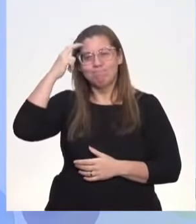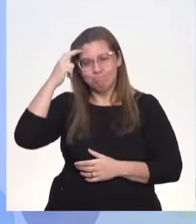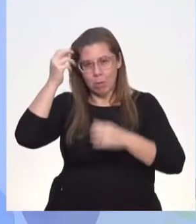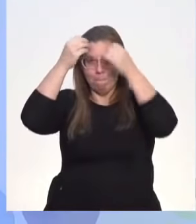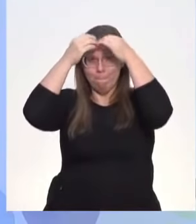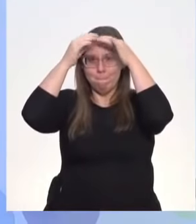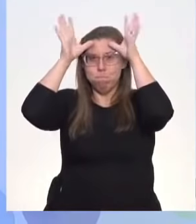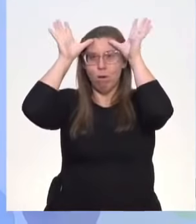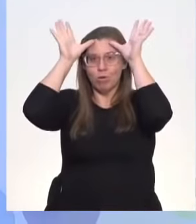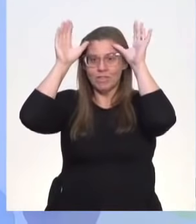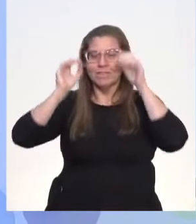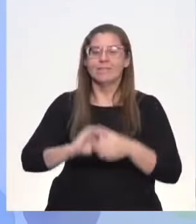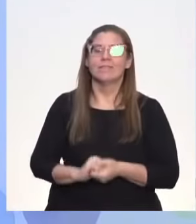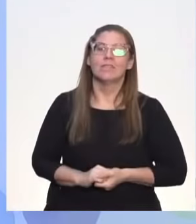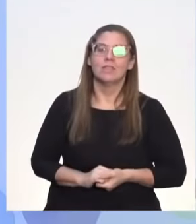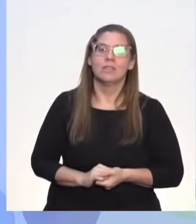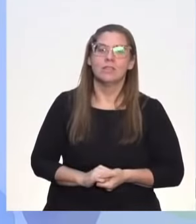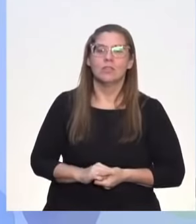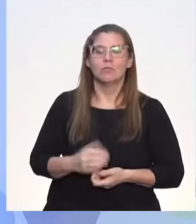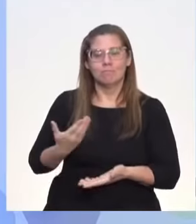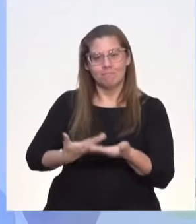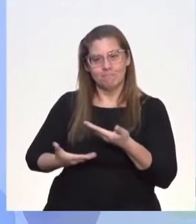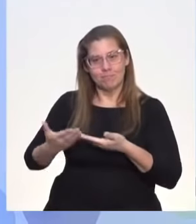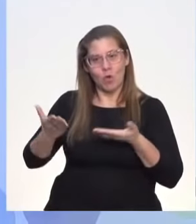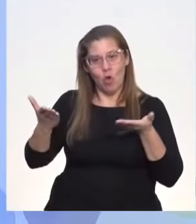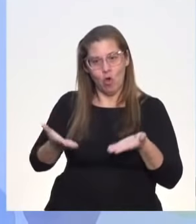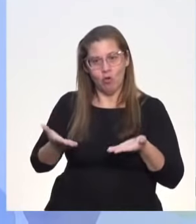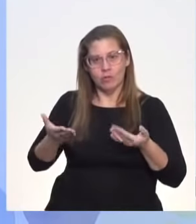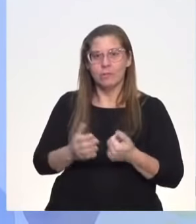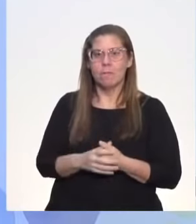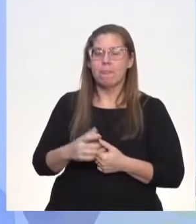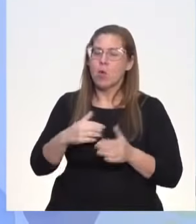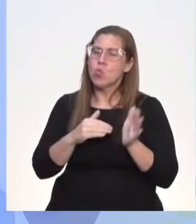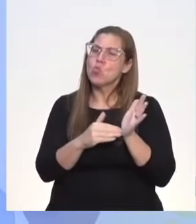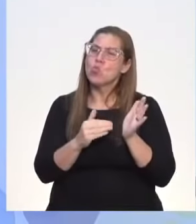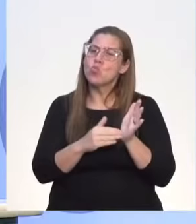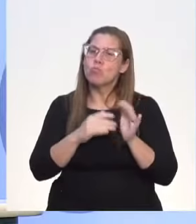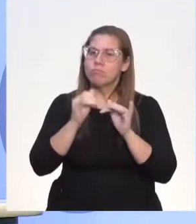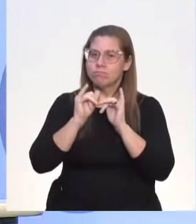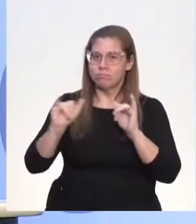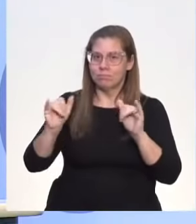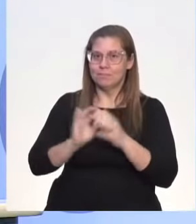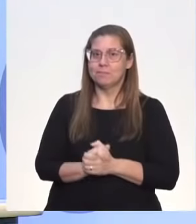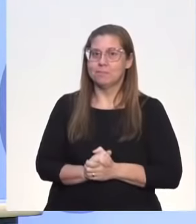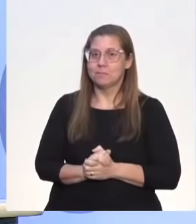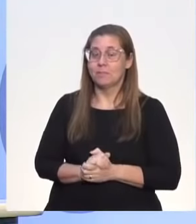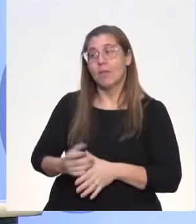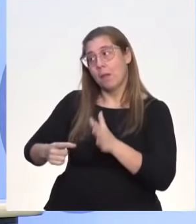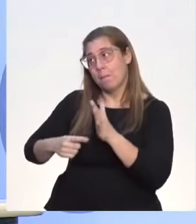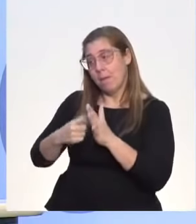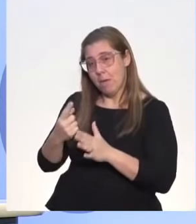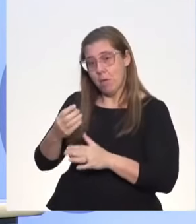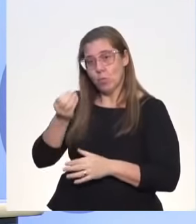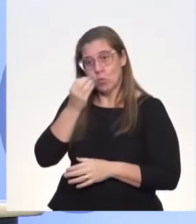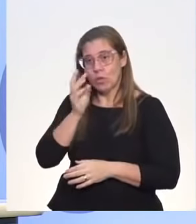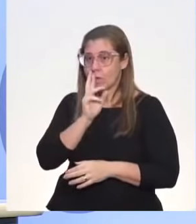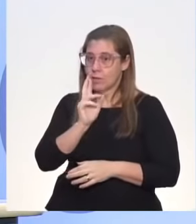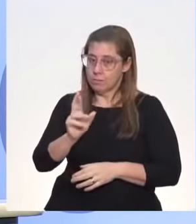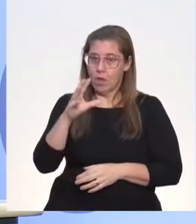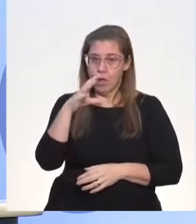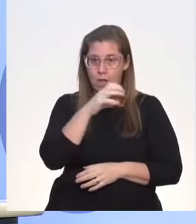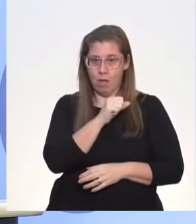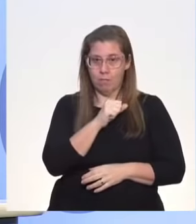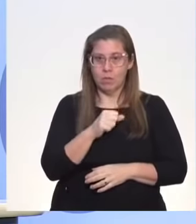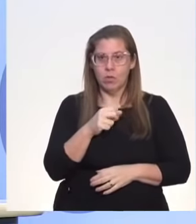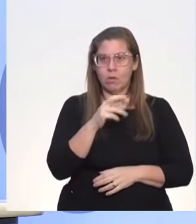para os alunos a nossa contribuição foi essa eu vou ficando por aqui mas eu divertem último recadinho para vocês isso aí primeiro eu vou tentar responder uma pergunta